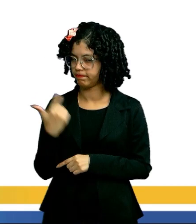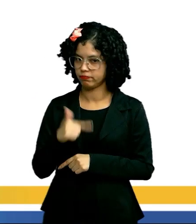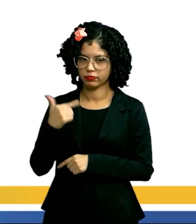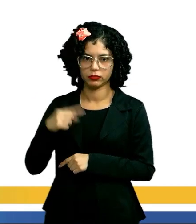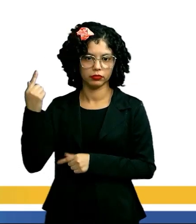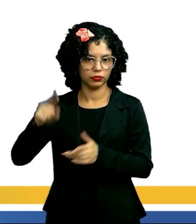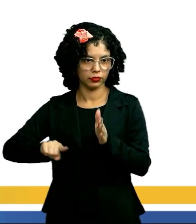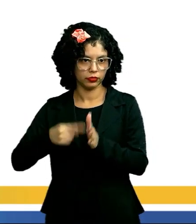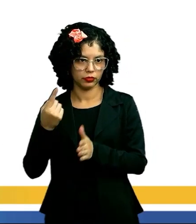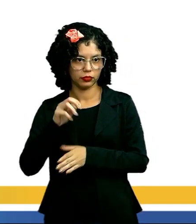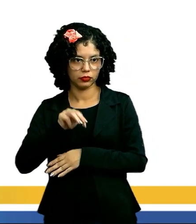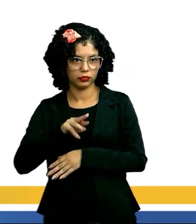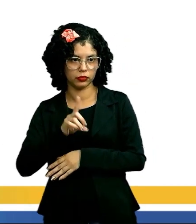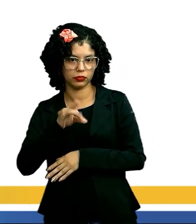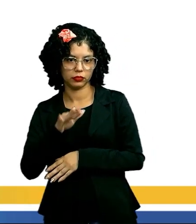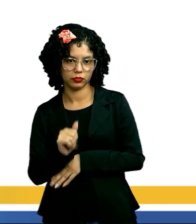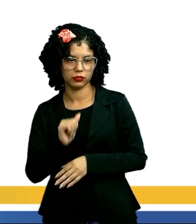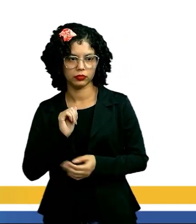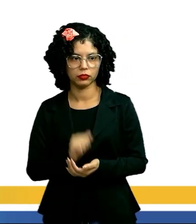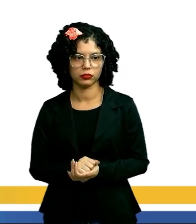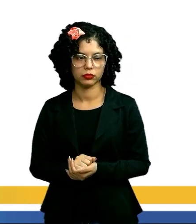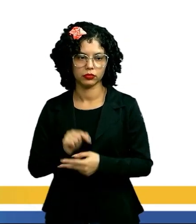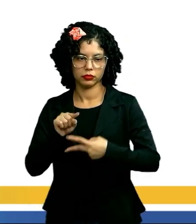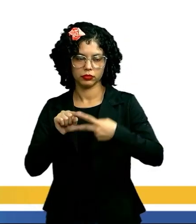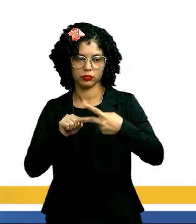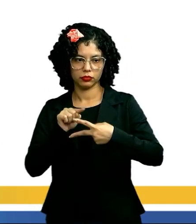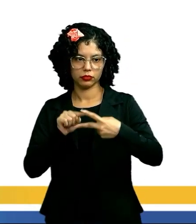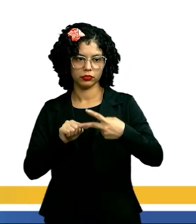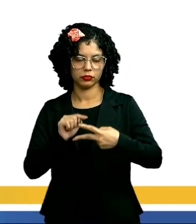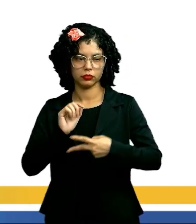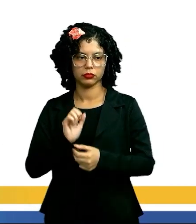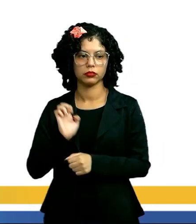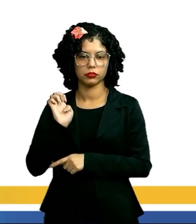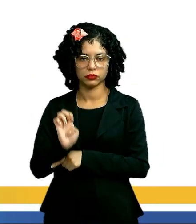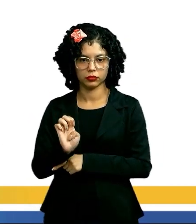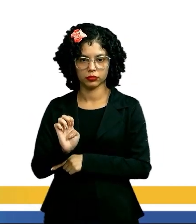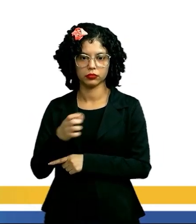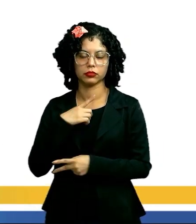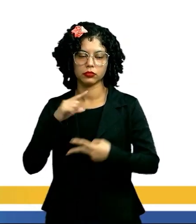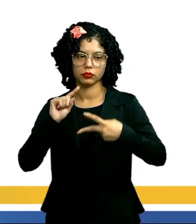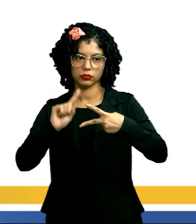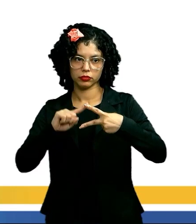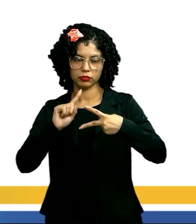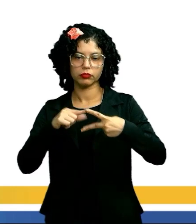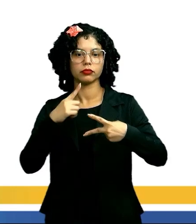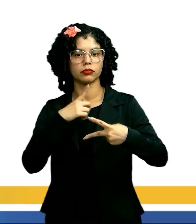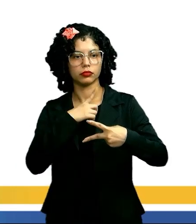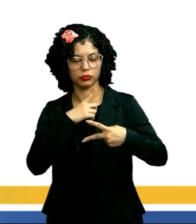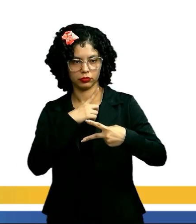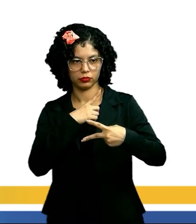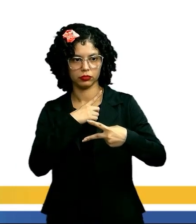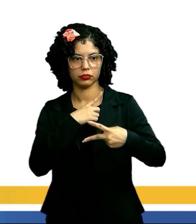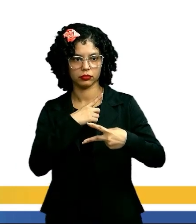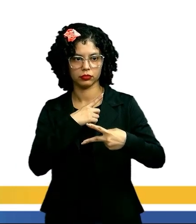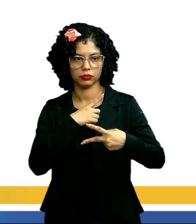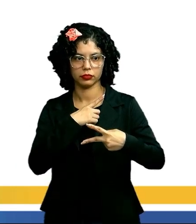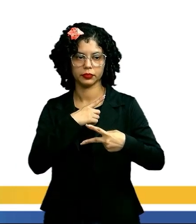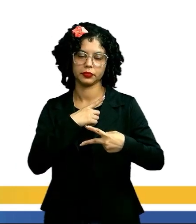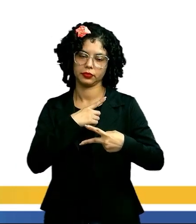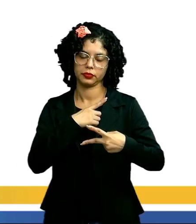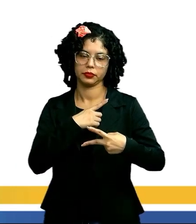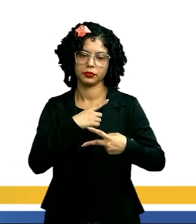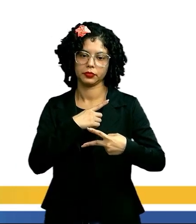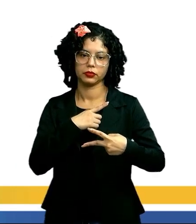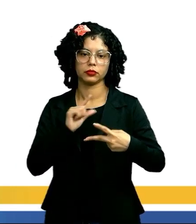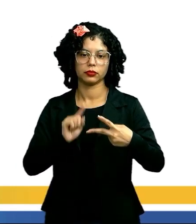temos na primeira, na ampicilina. Álcool e ácido carboxílico. Nós temos álcool carboxílico